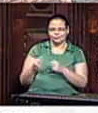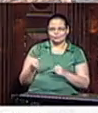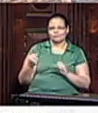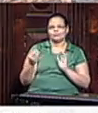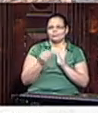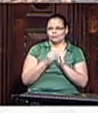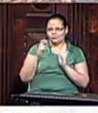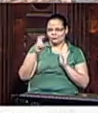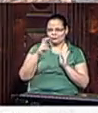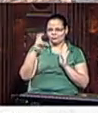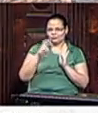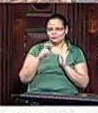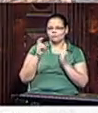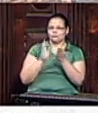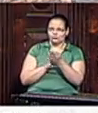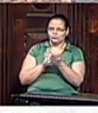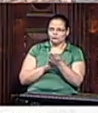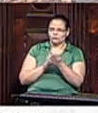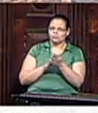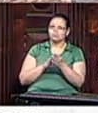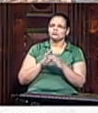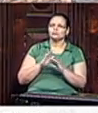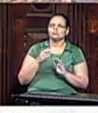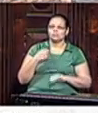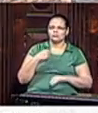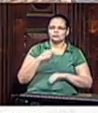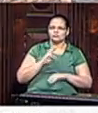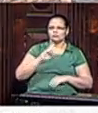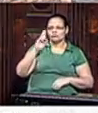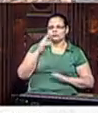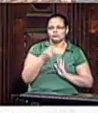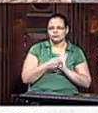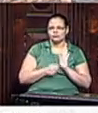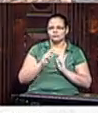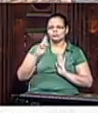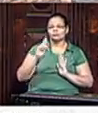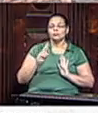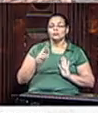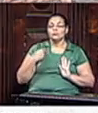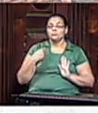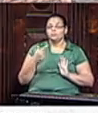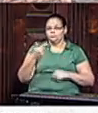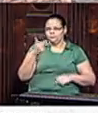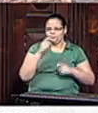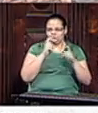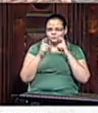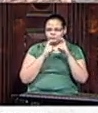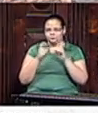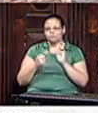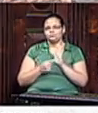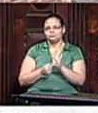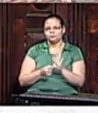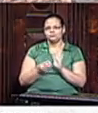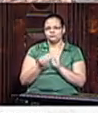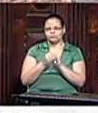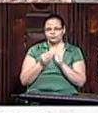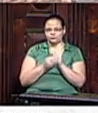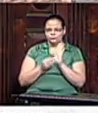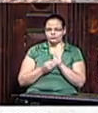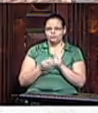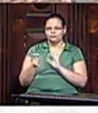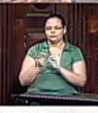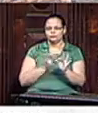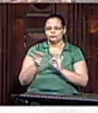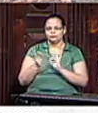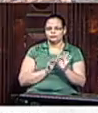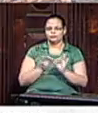os autores, senhor presidente, também já apontando que, em segunda discussão, vou apresentar uma emenda incluindo nesse projeto